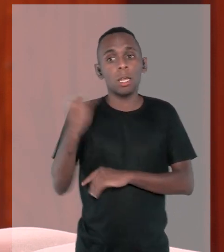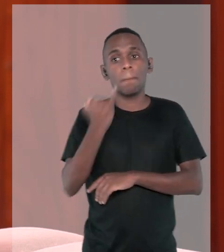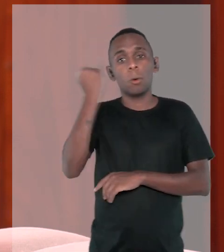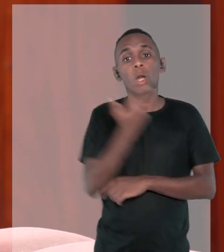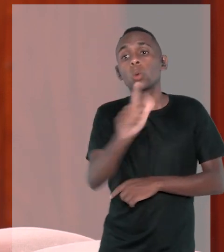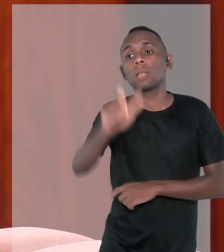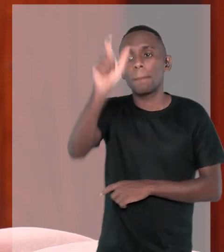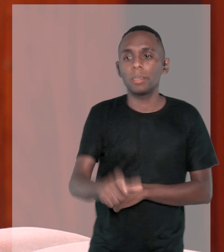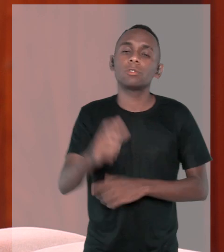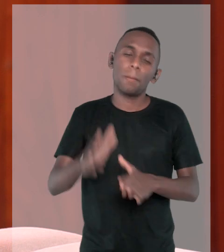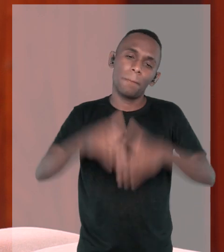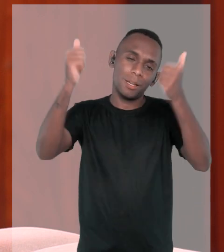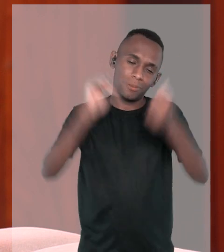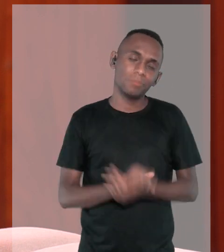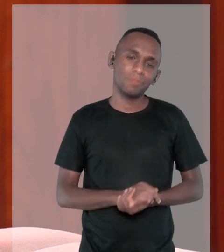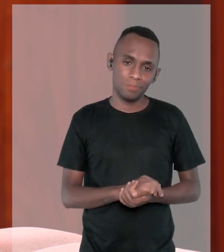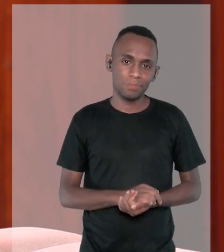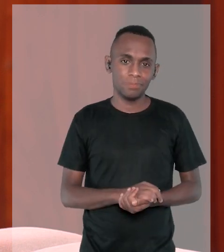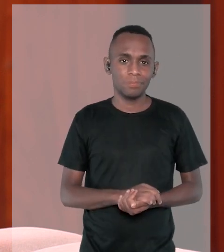com o outro, isso fica melhor.